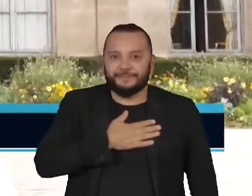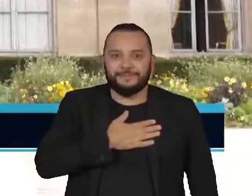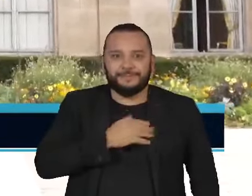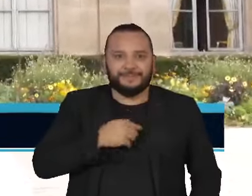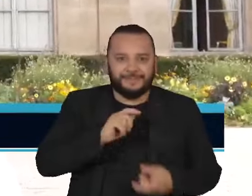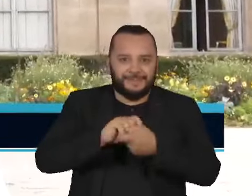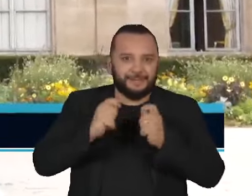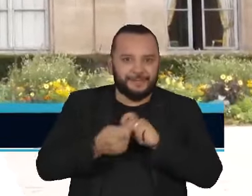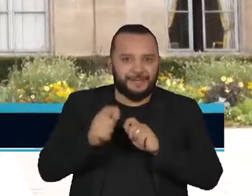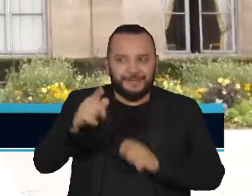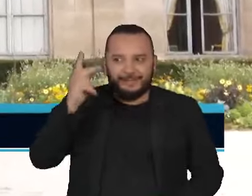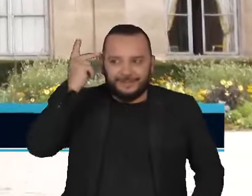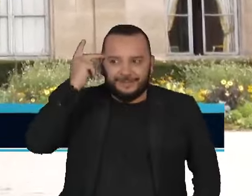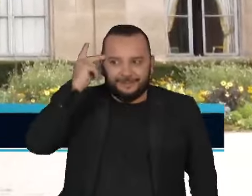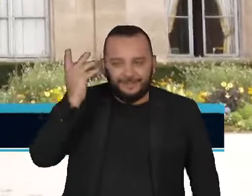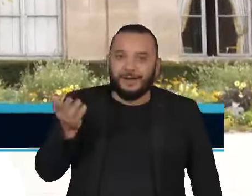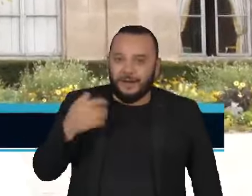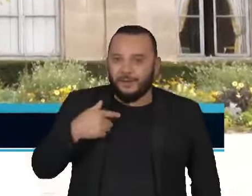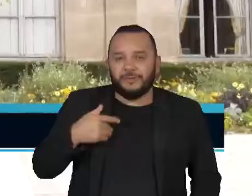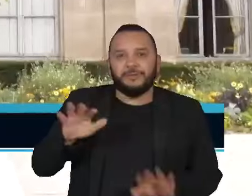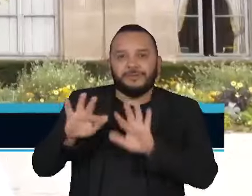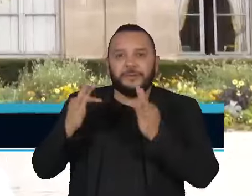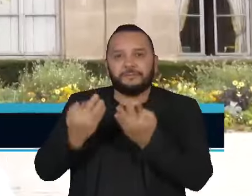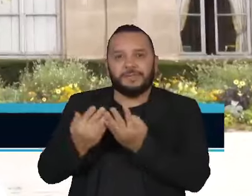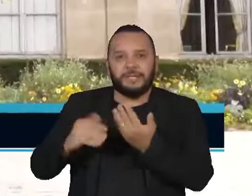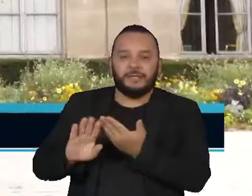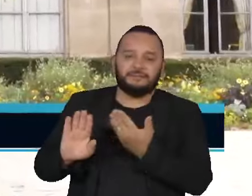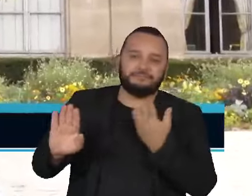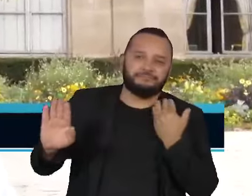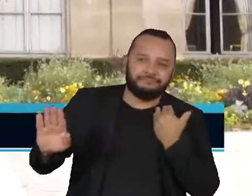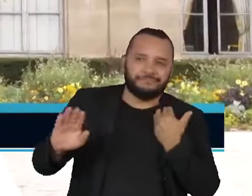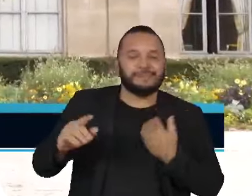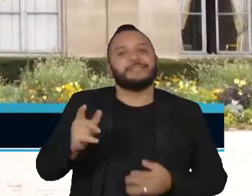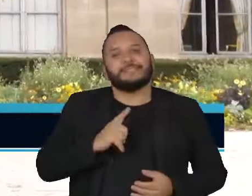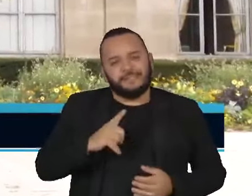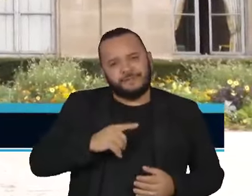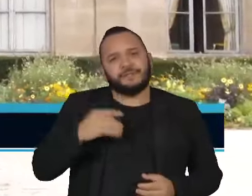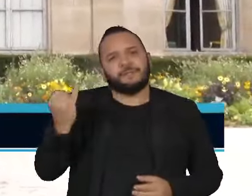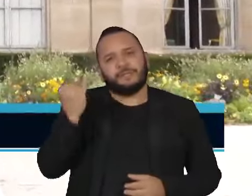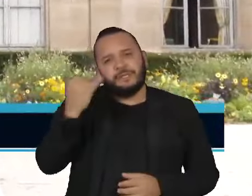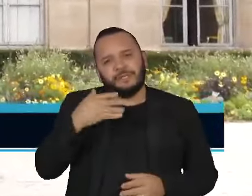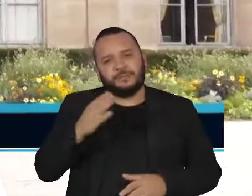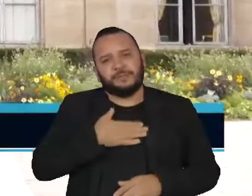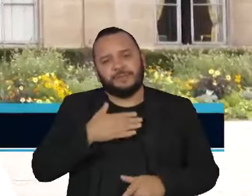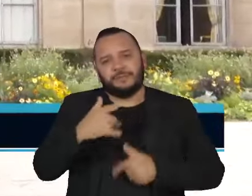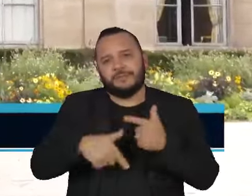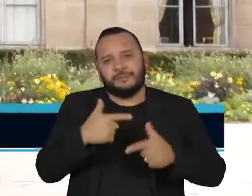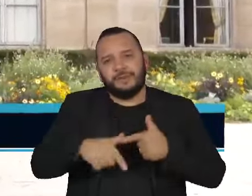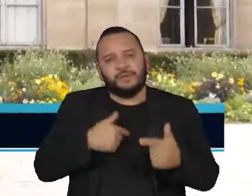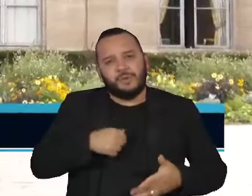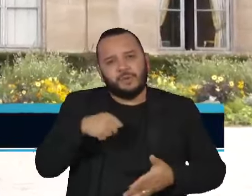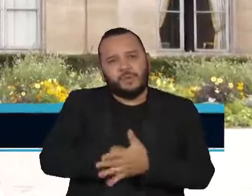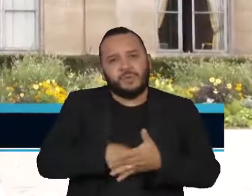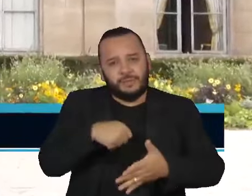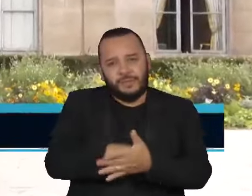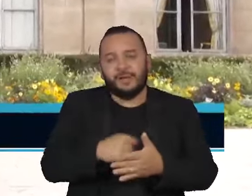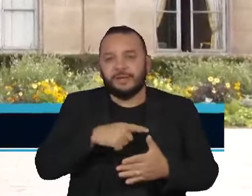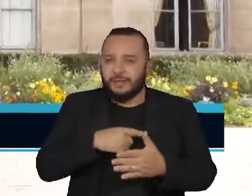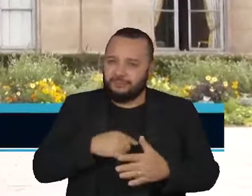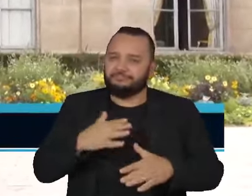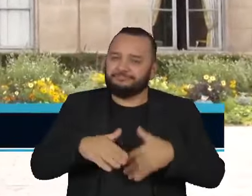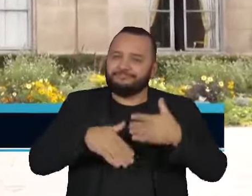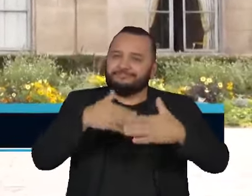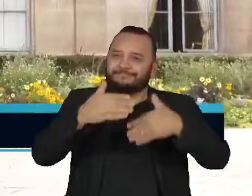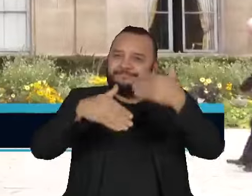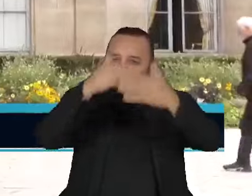adaptar e ficar longe da minha família A foi um passo importante na minha carreira porque eu persisti e fui crescendo né